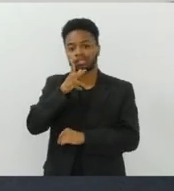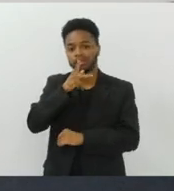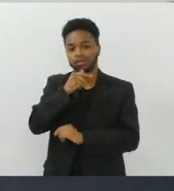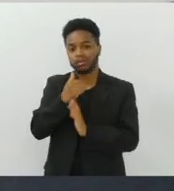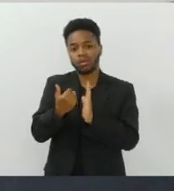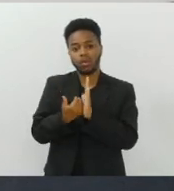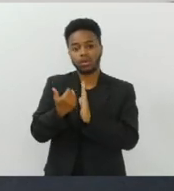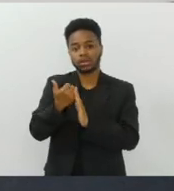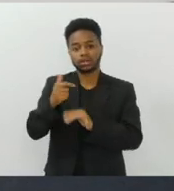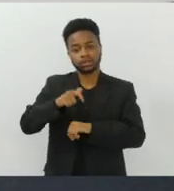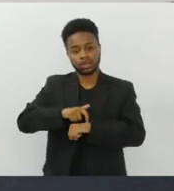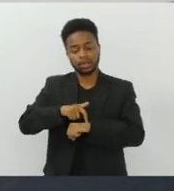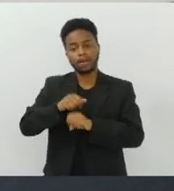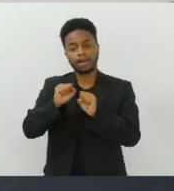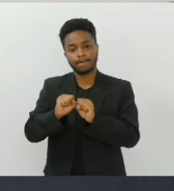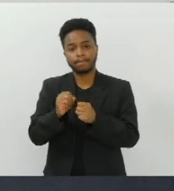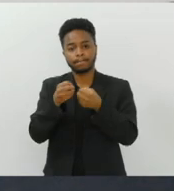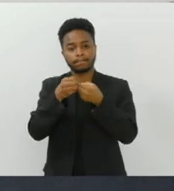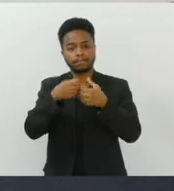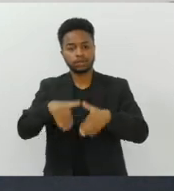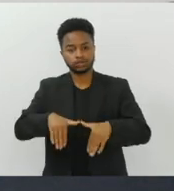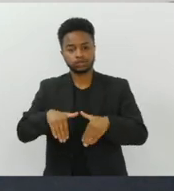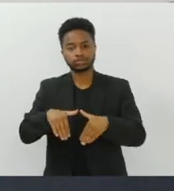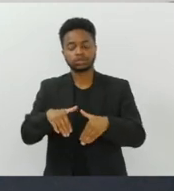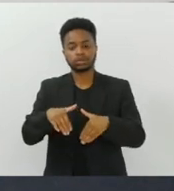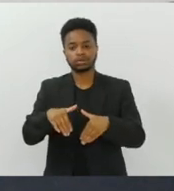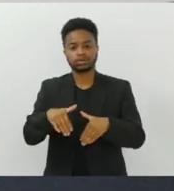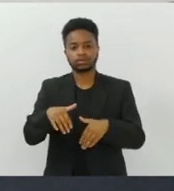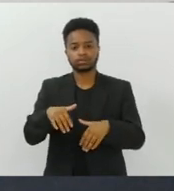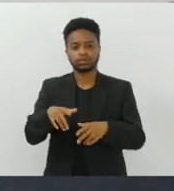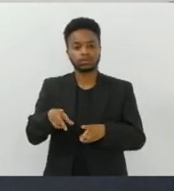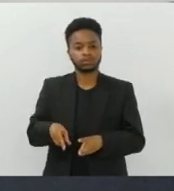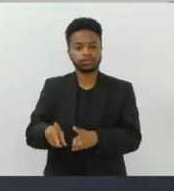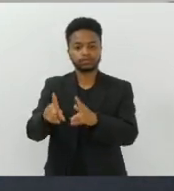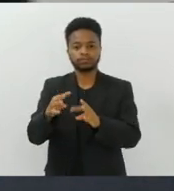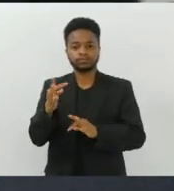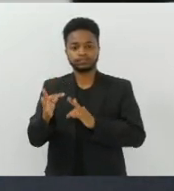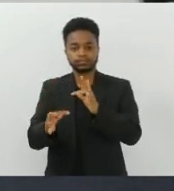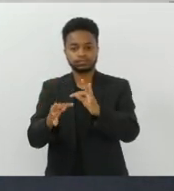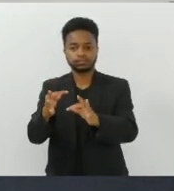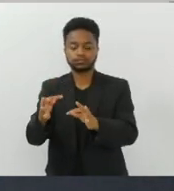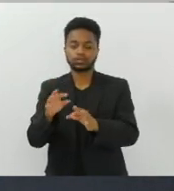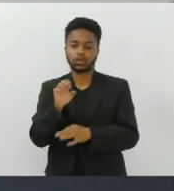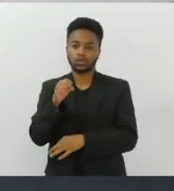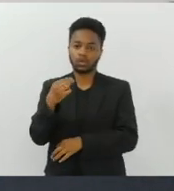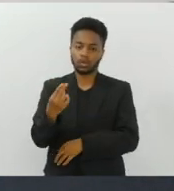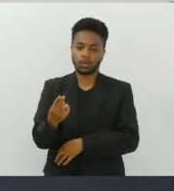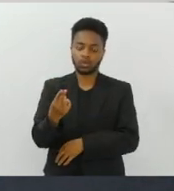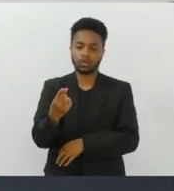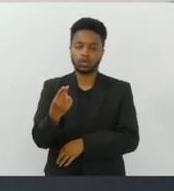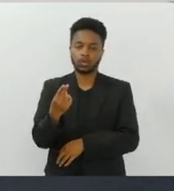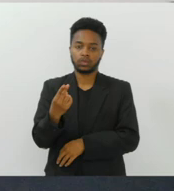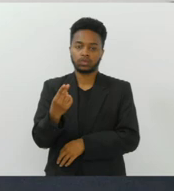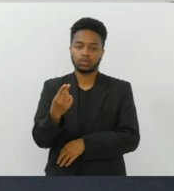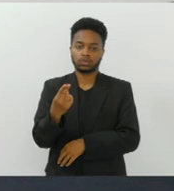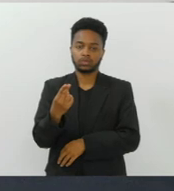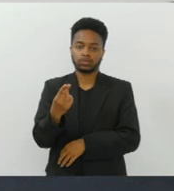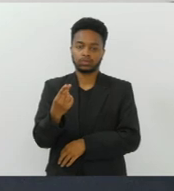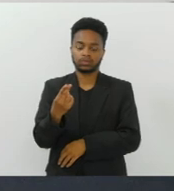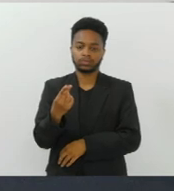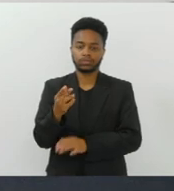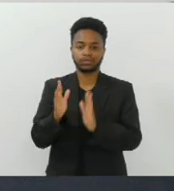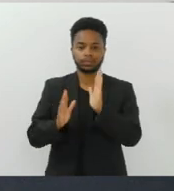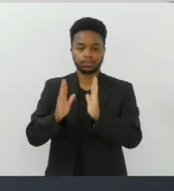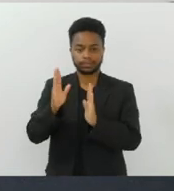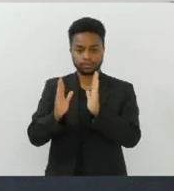que pode causar prejuízos imensos à continuidade do tratamento ou à própria, àquele